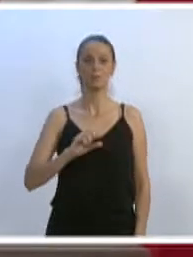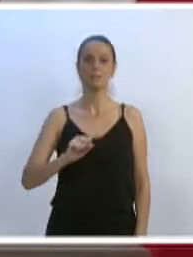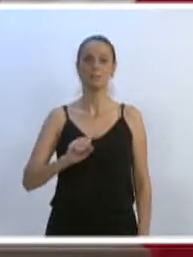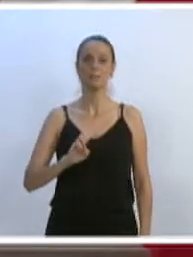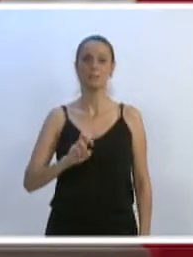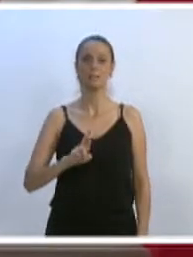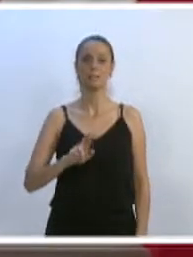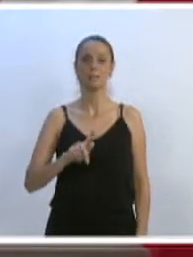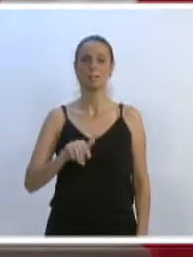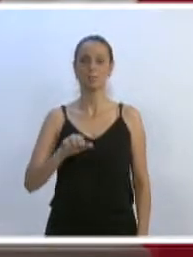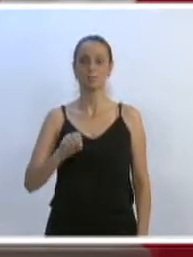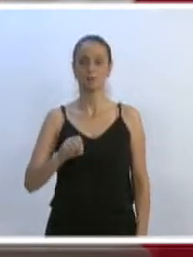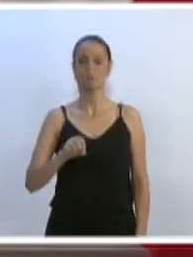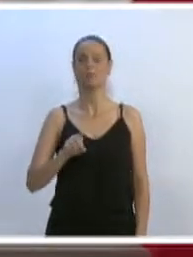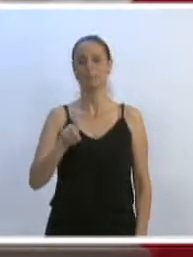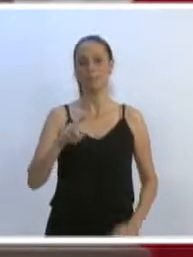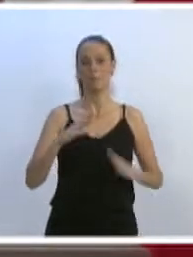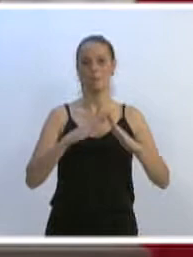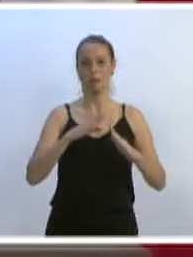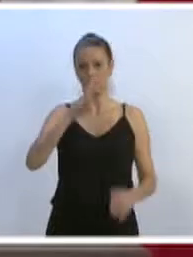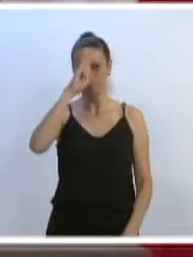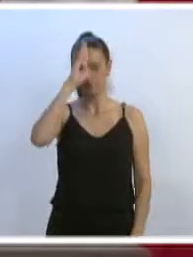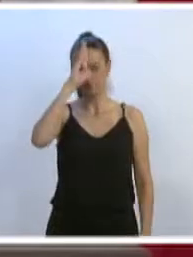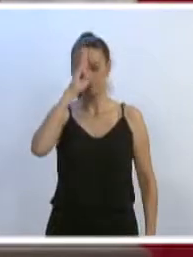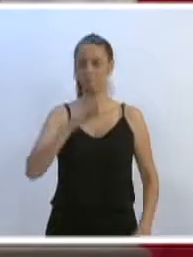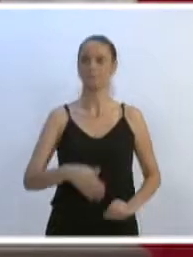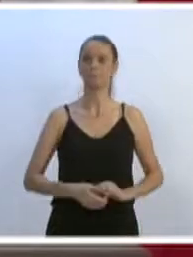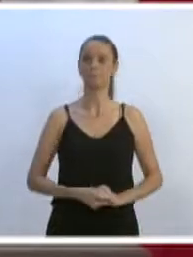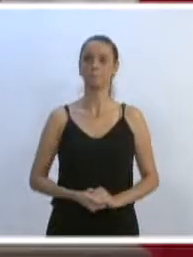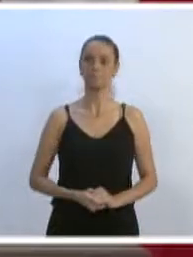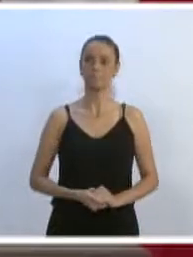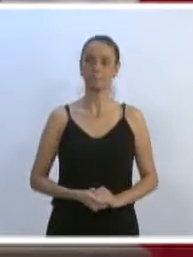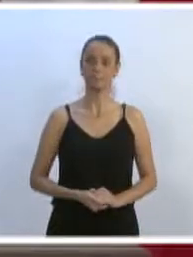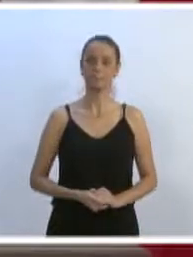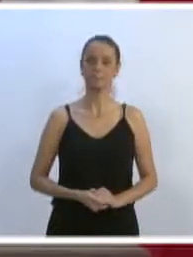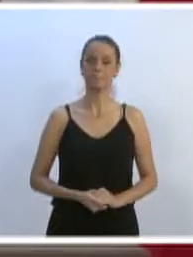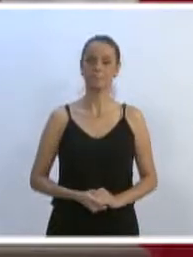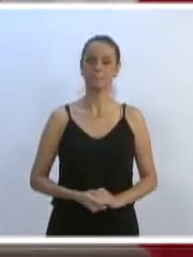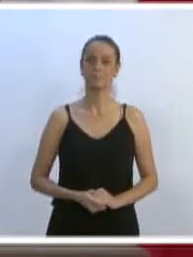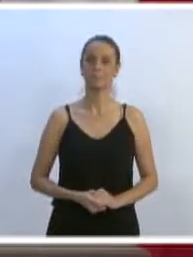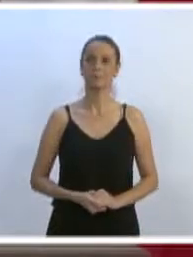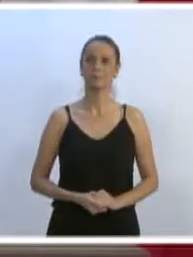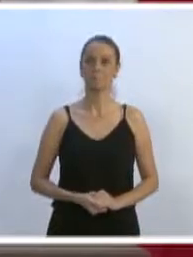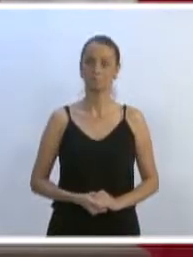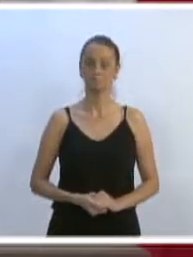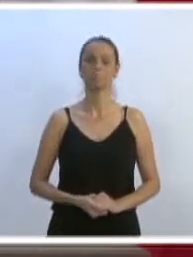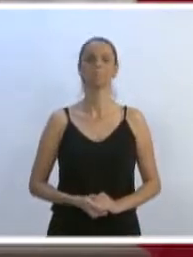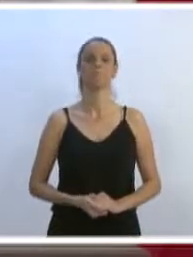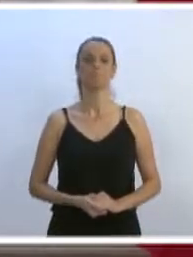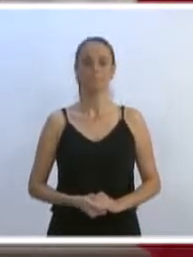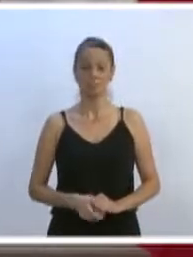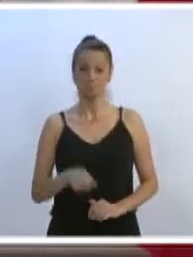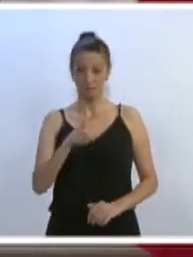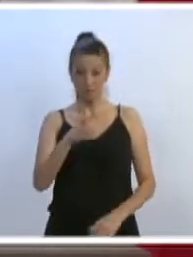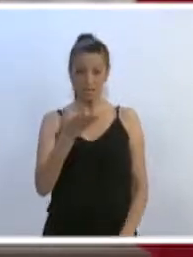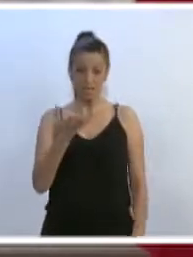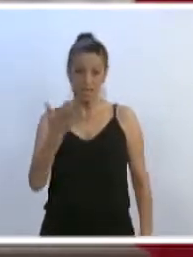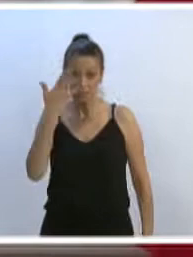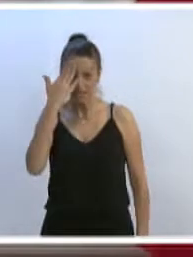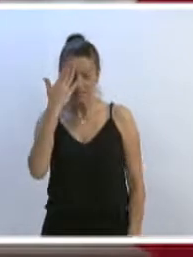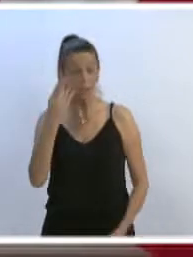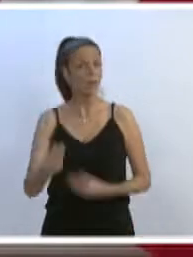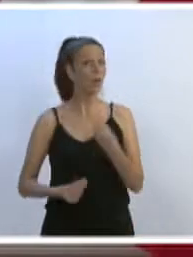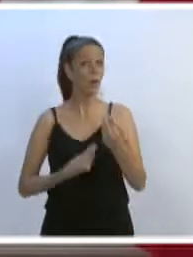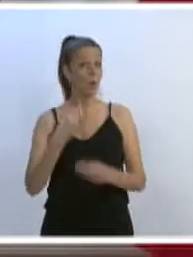seja bem vindo esta casa sérgio também deu a cara com um vigia adriano é o doe falou muito bem ali quer saber o que passa o vereador vencer que